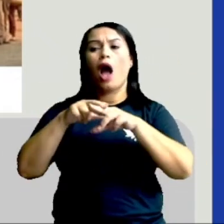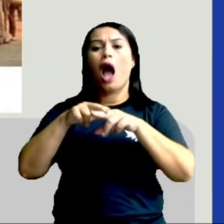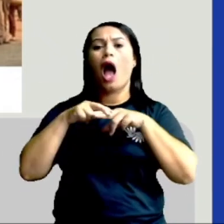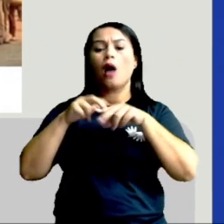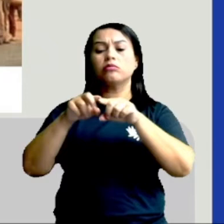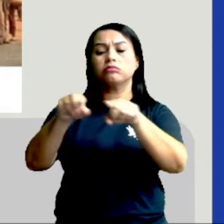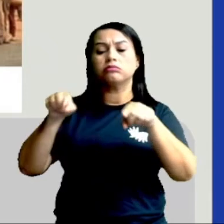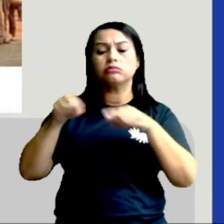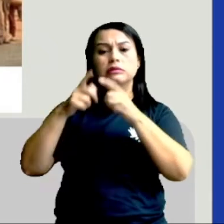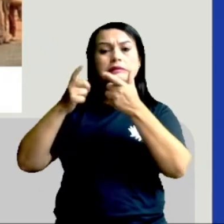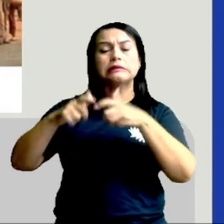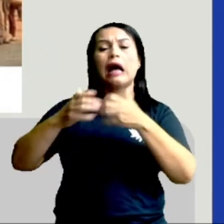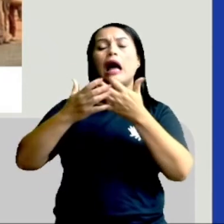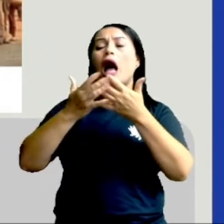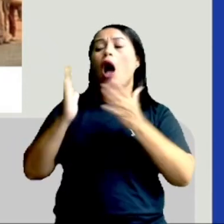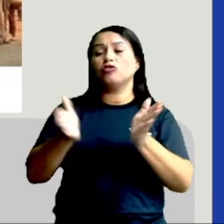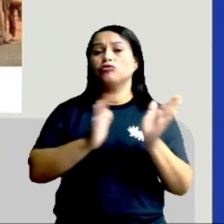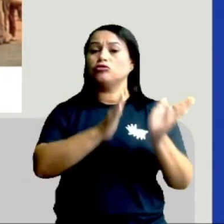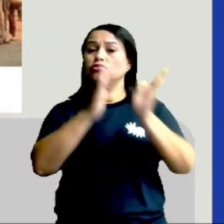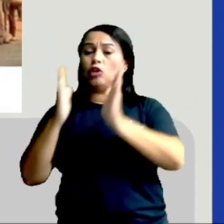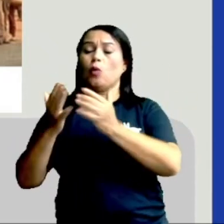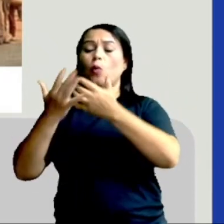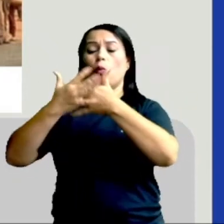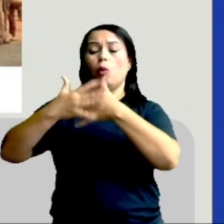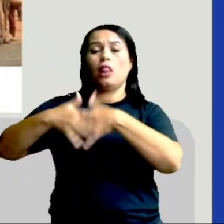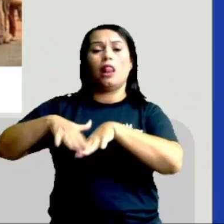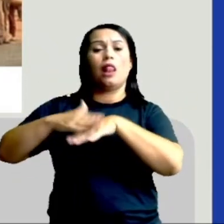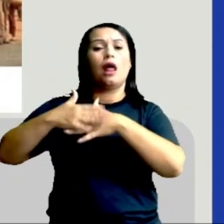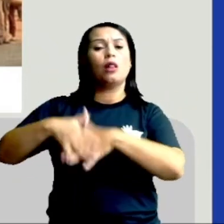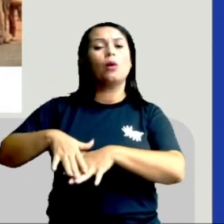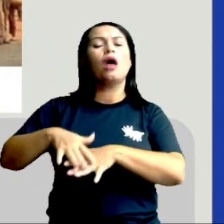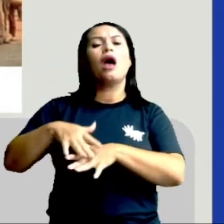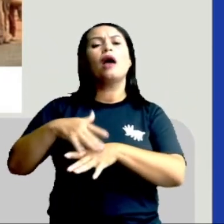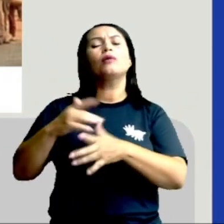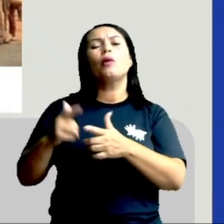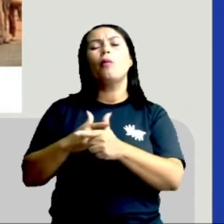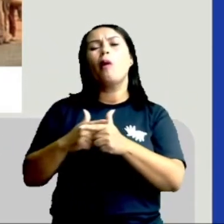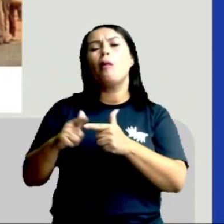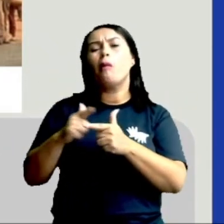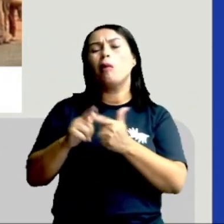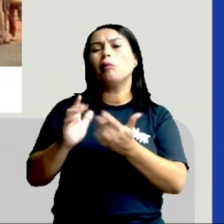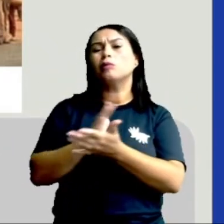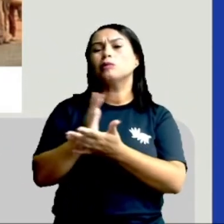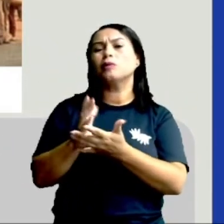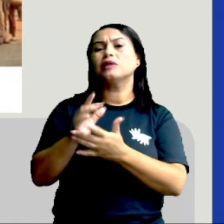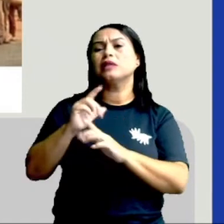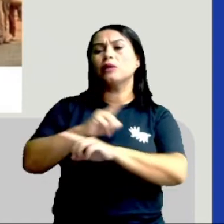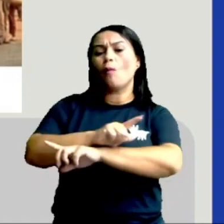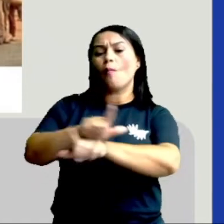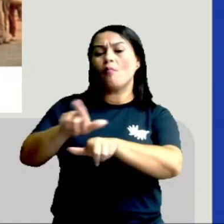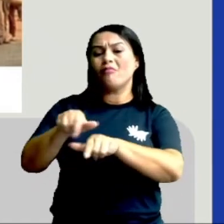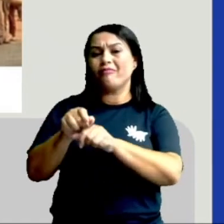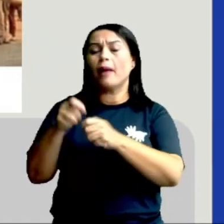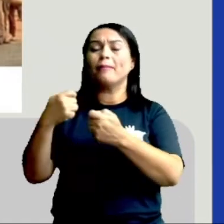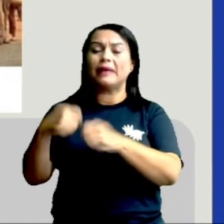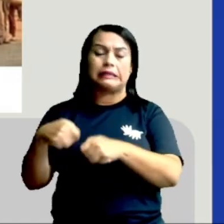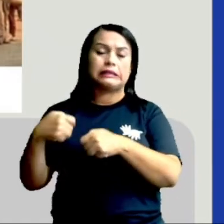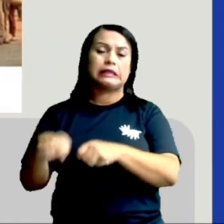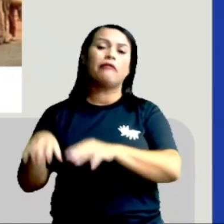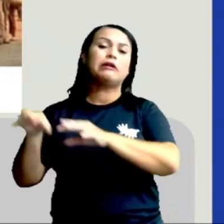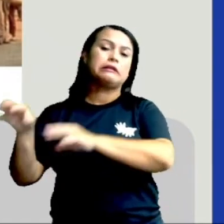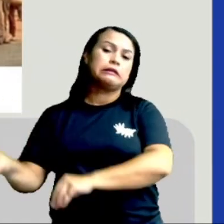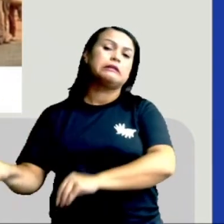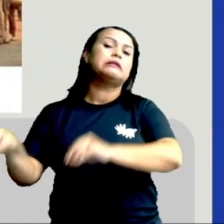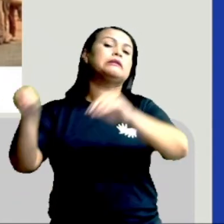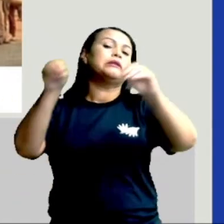naturais é quando acontece de desastres ambientais que acaba com determinadas regiões, aí eles têm a